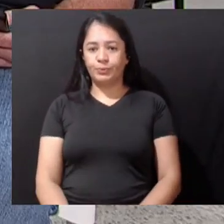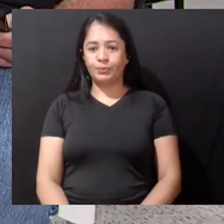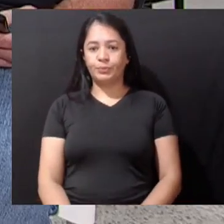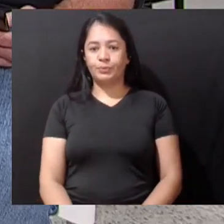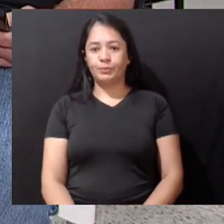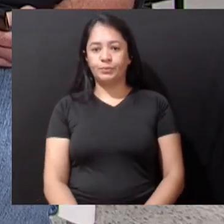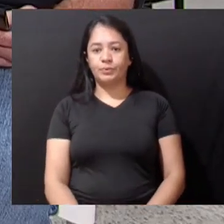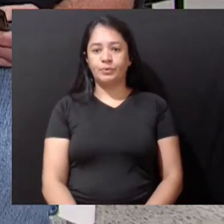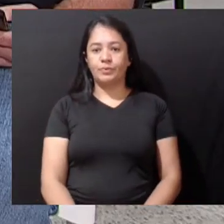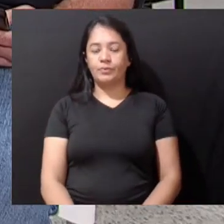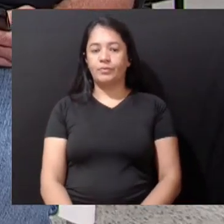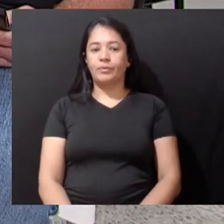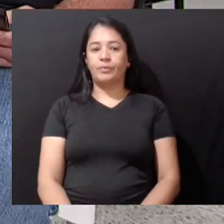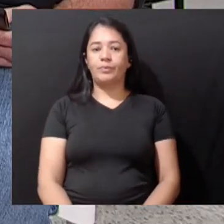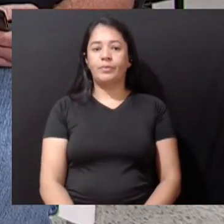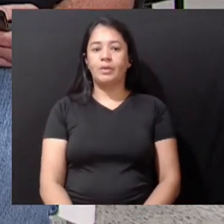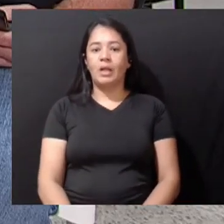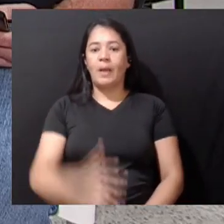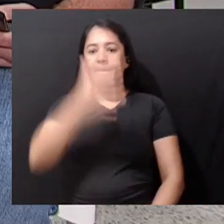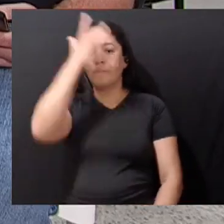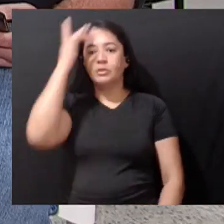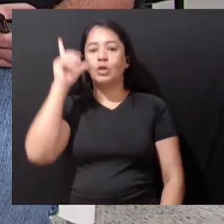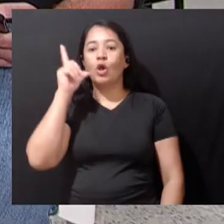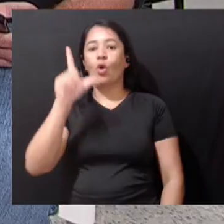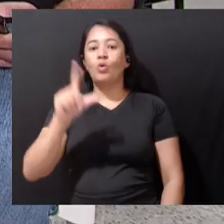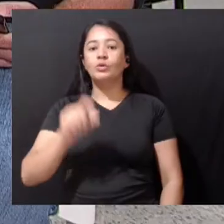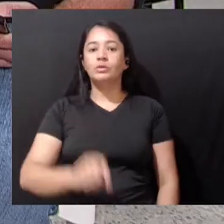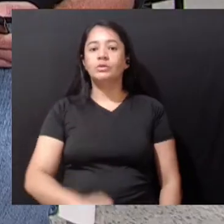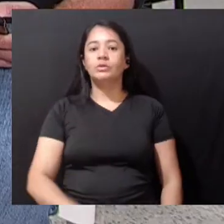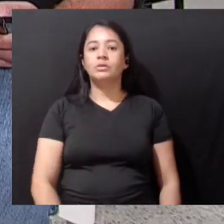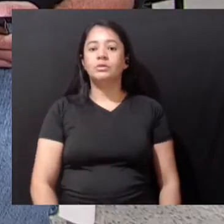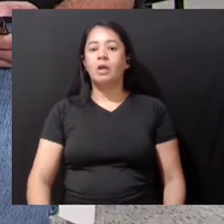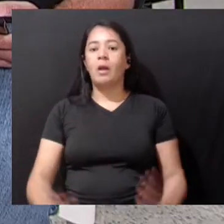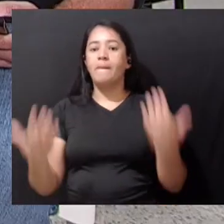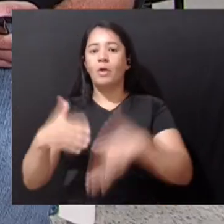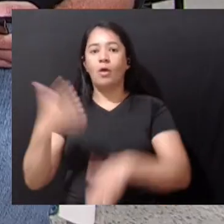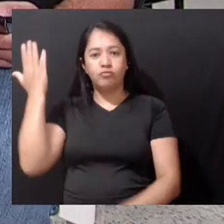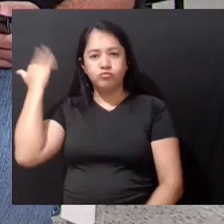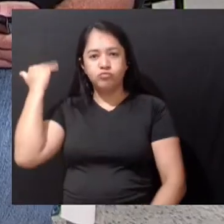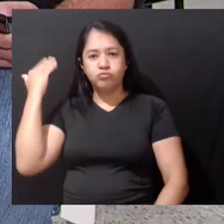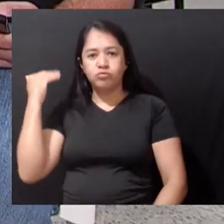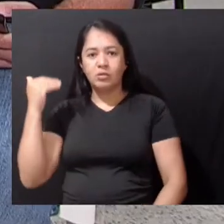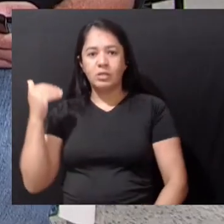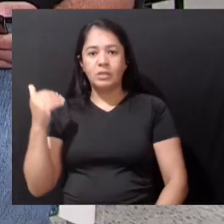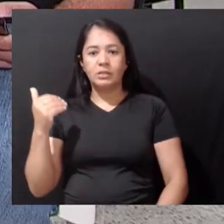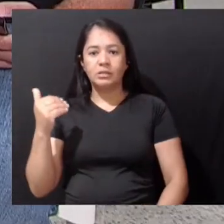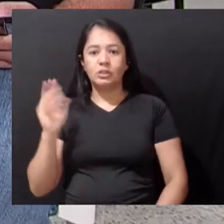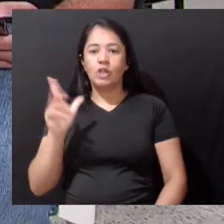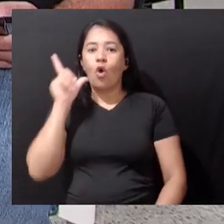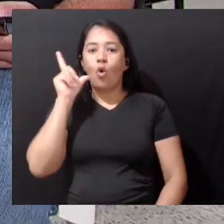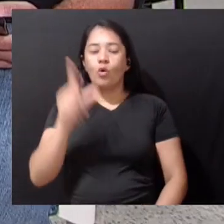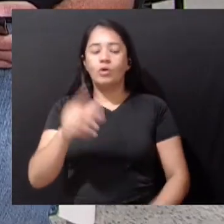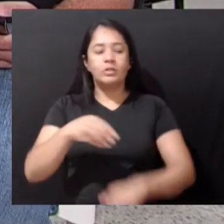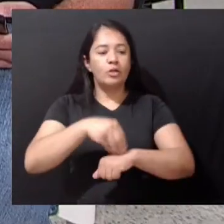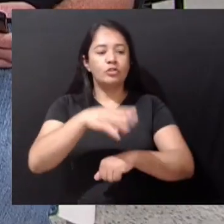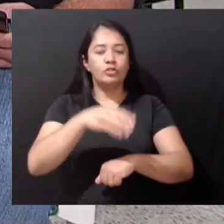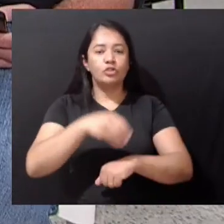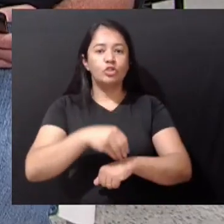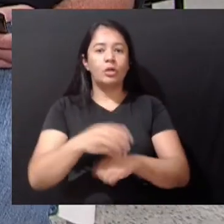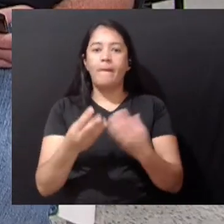esse norte provas antigas, né? Então, as provas antigas conseguem indicar muito assuntos